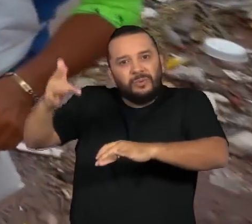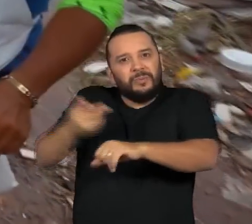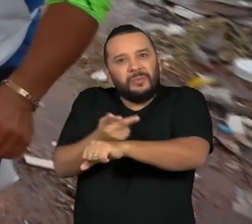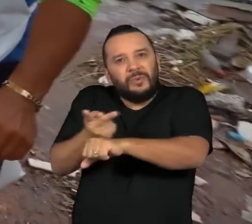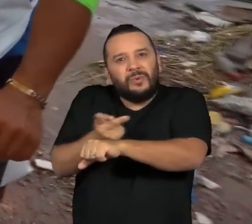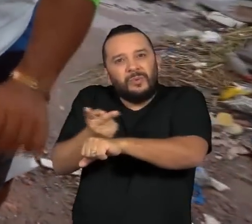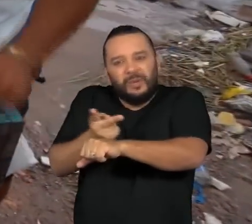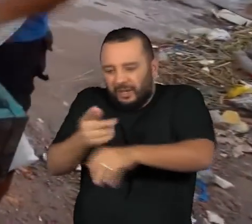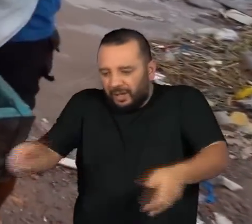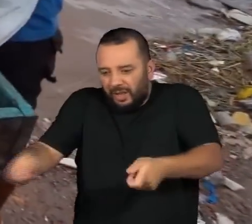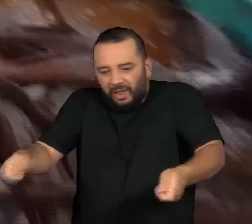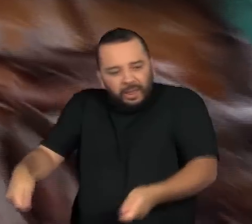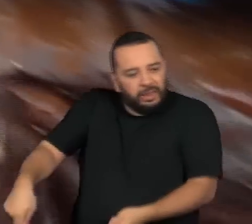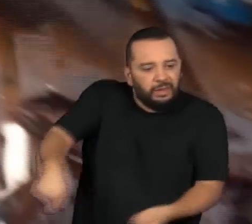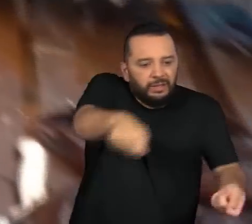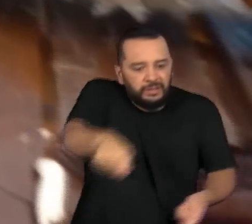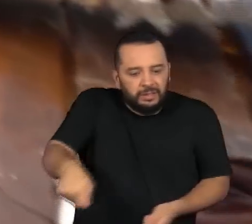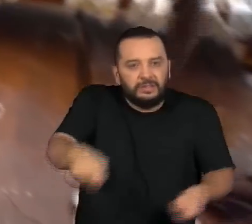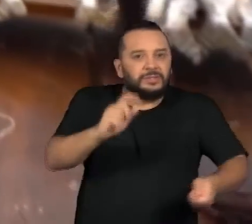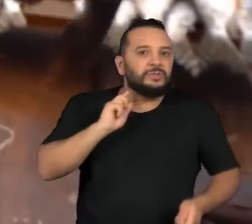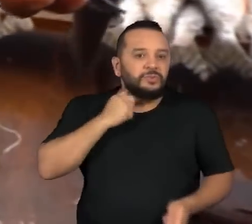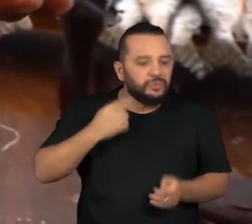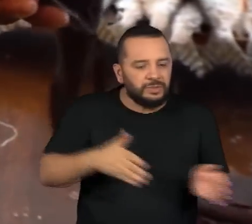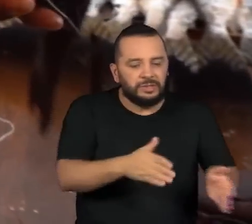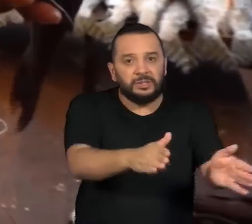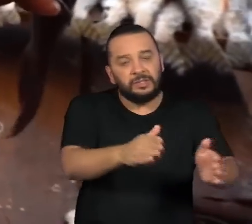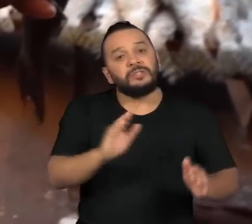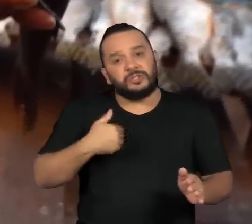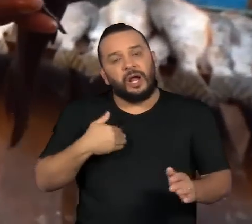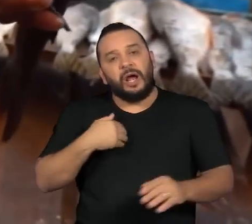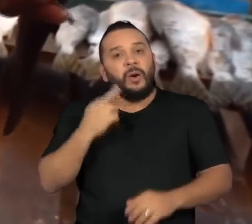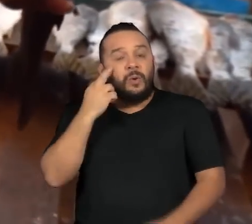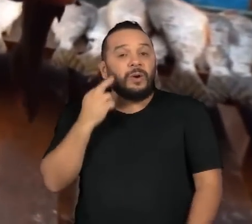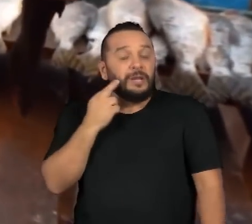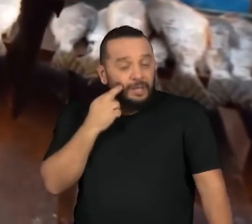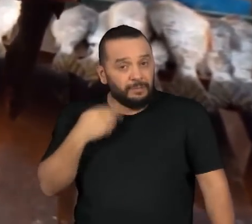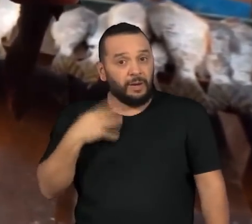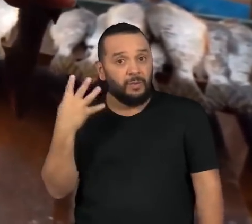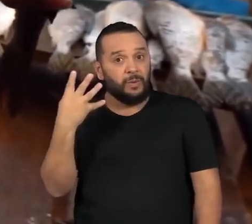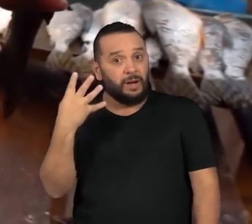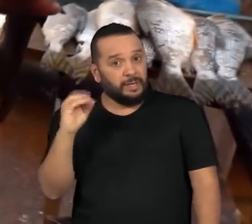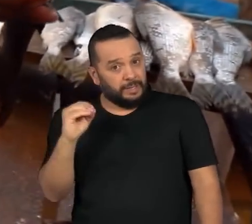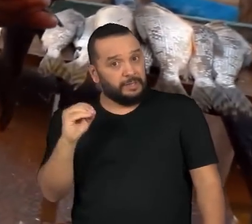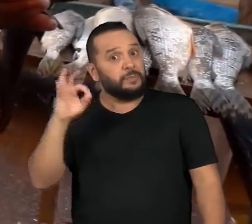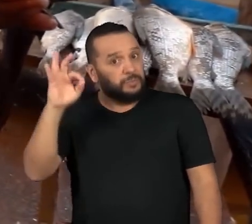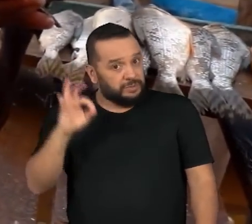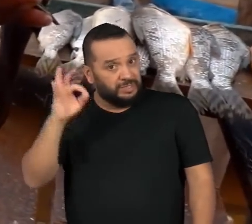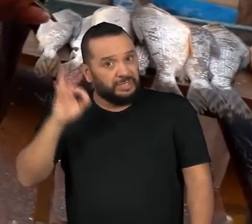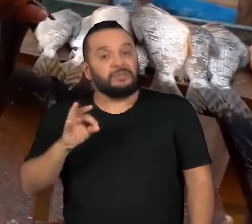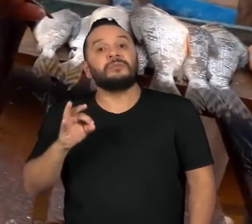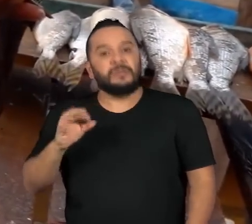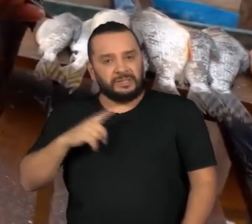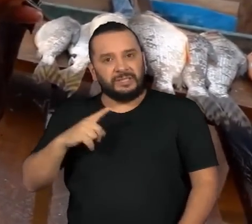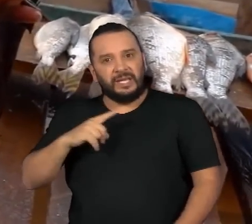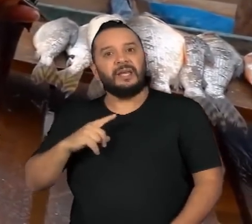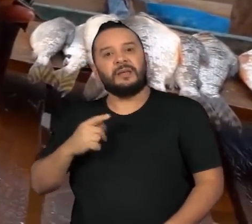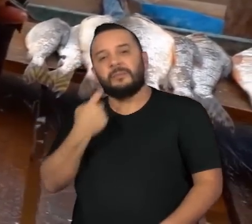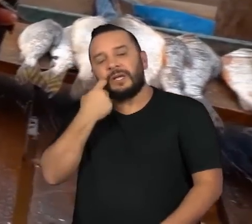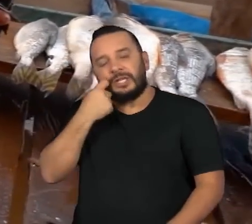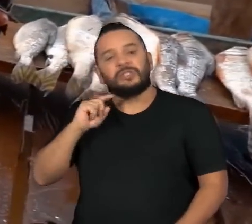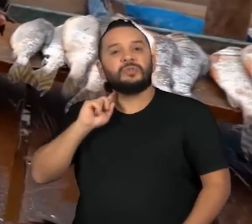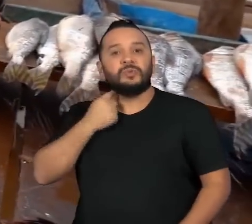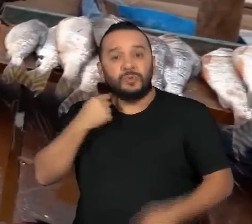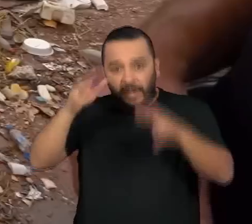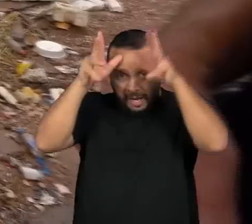contaminados, e Acre, com quase 36%. A pesquisa foi realizada pela Fiocruz, em parceria com a